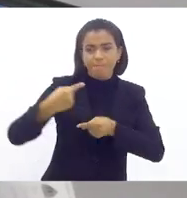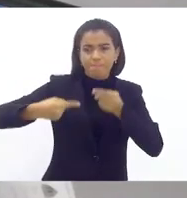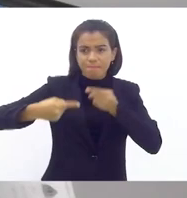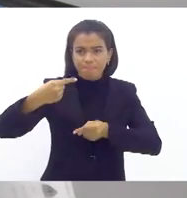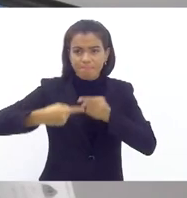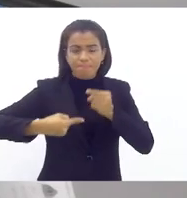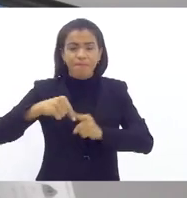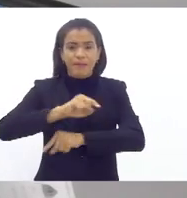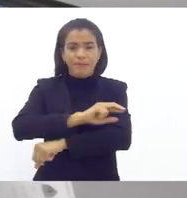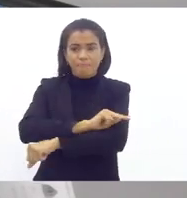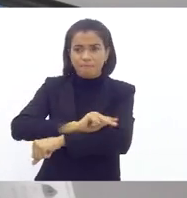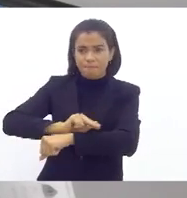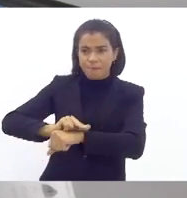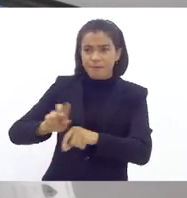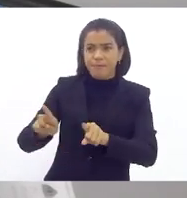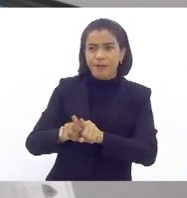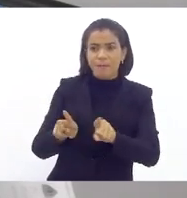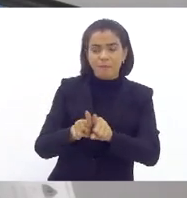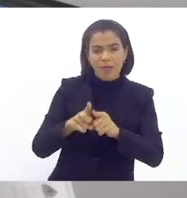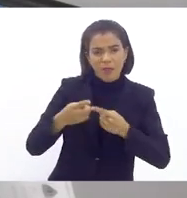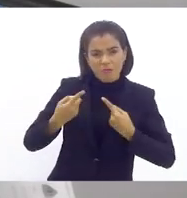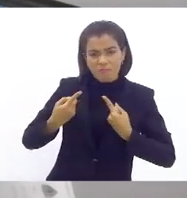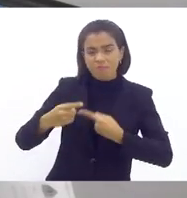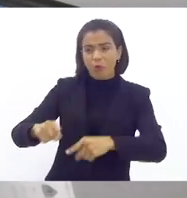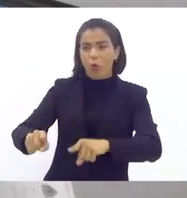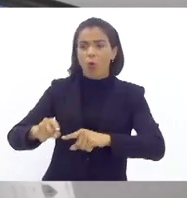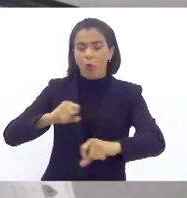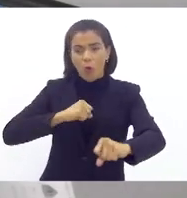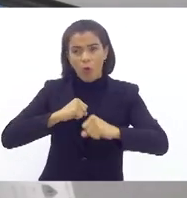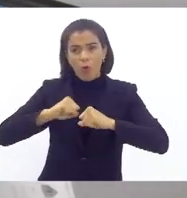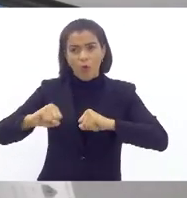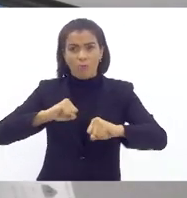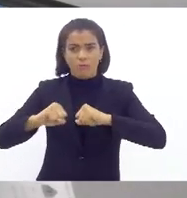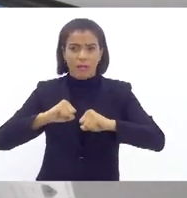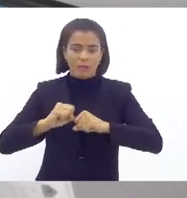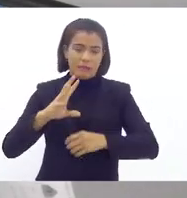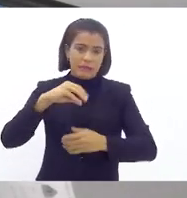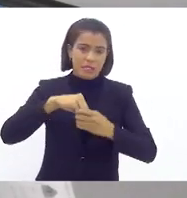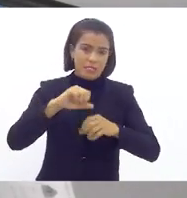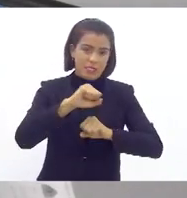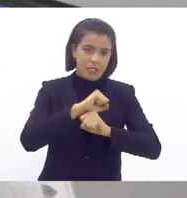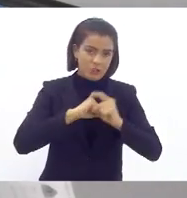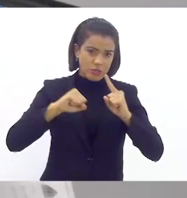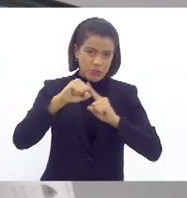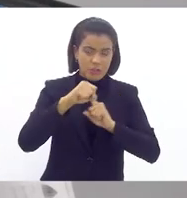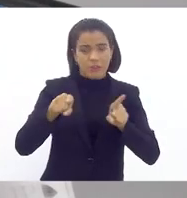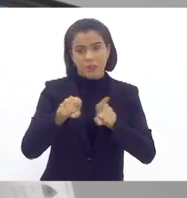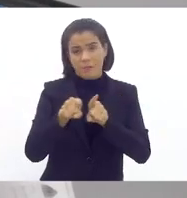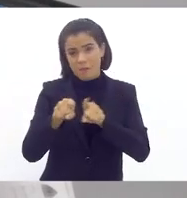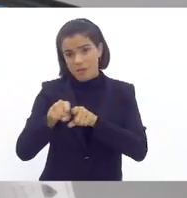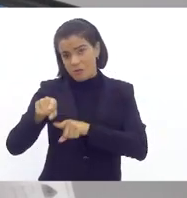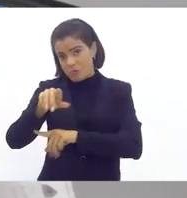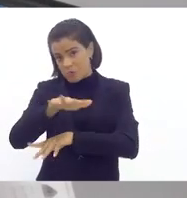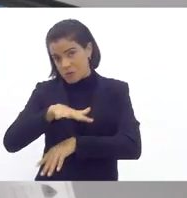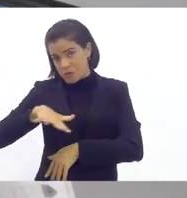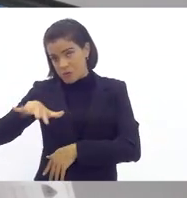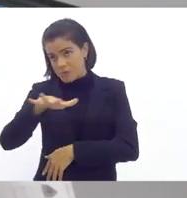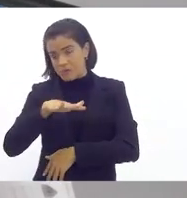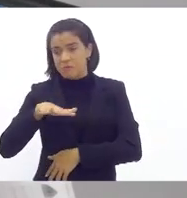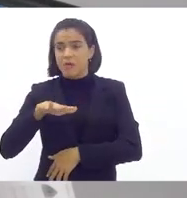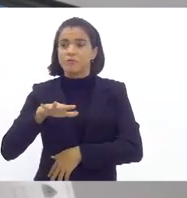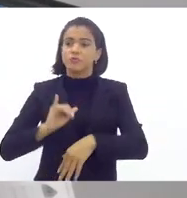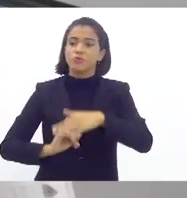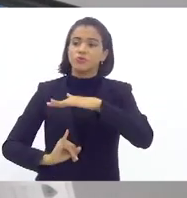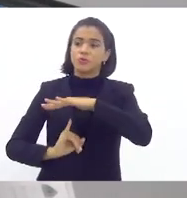racial que dê combate ao racismo que existe na sociedade e nos espaços institucionais. Tivemos uma vitória